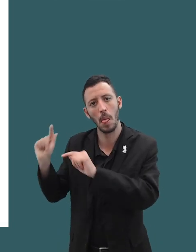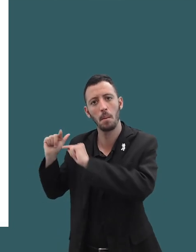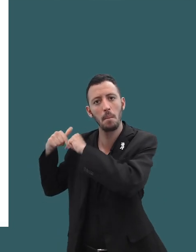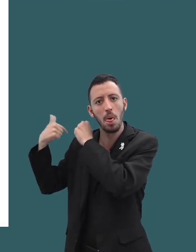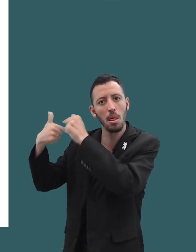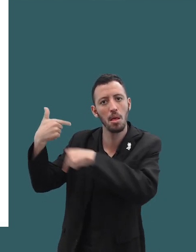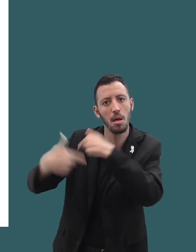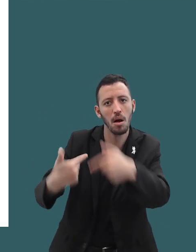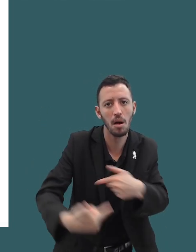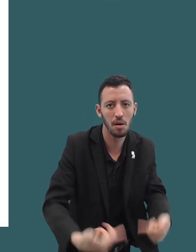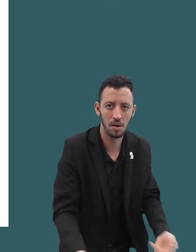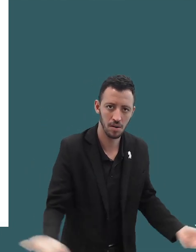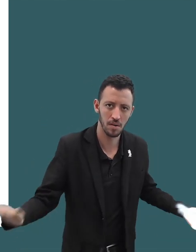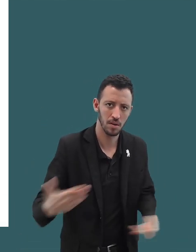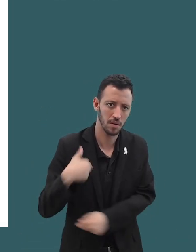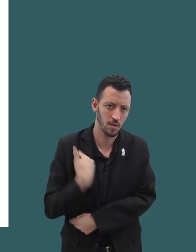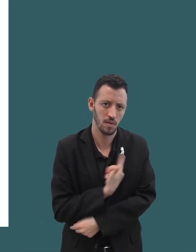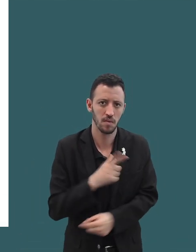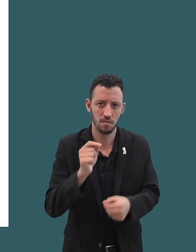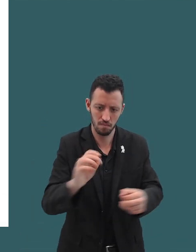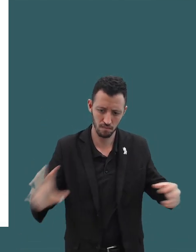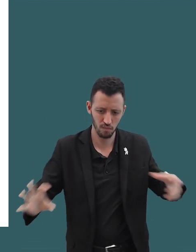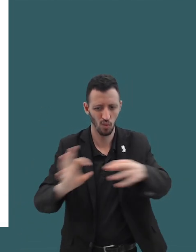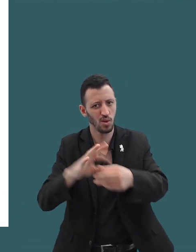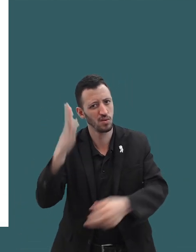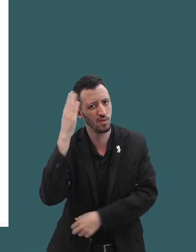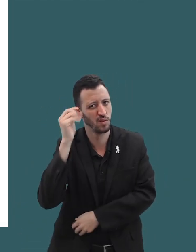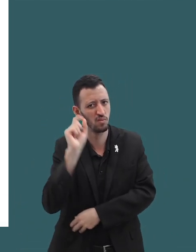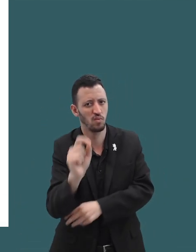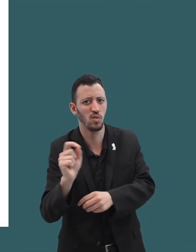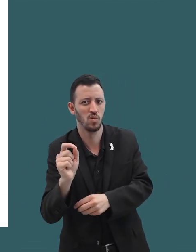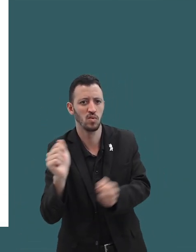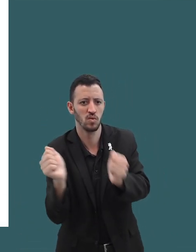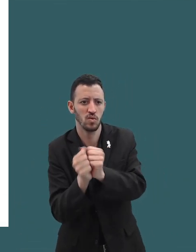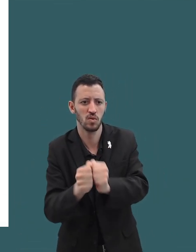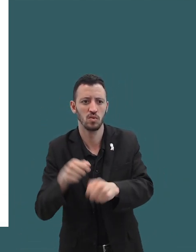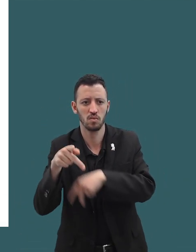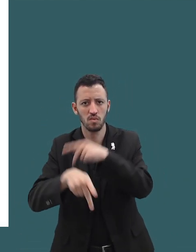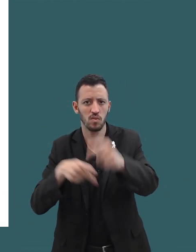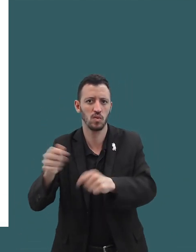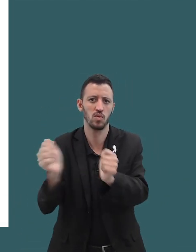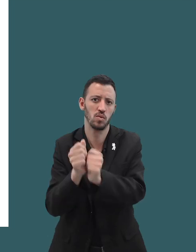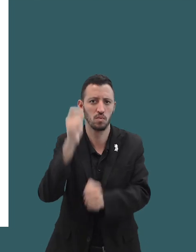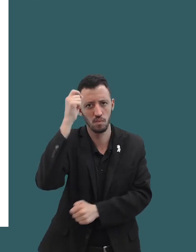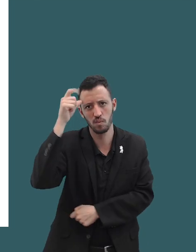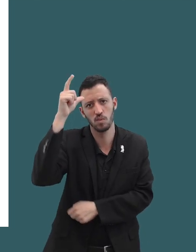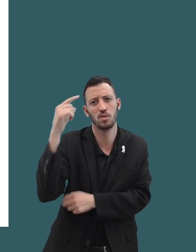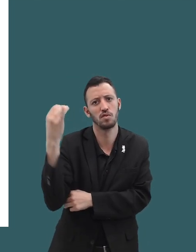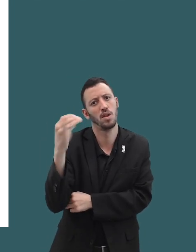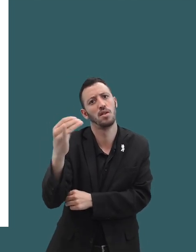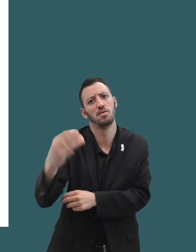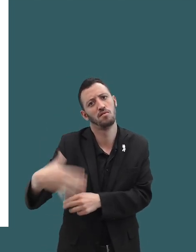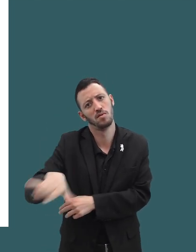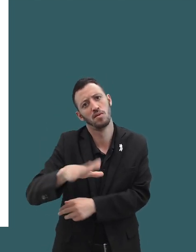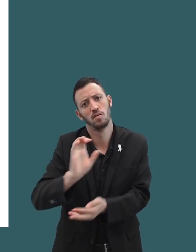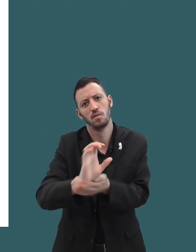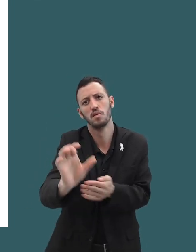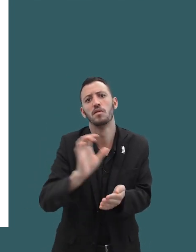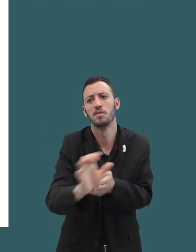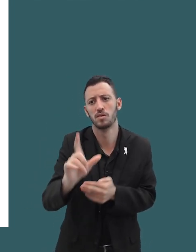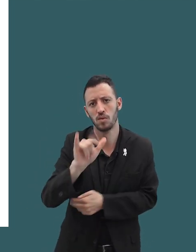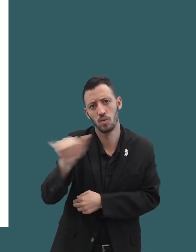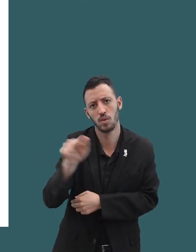Unicamp. Então, isso é fundamental para que a gente possa unir os saberes populares com o conhecimento científico de uma maneira geral. E as verbas, ela